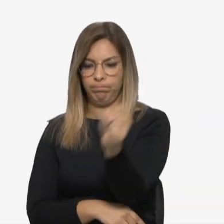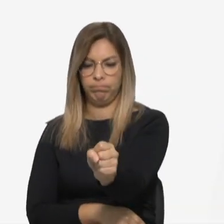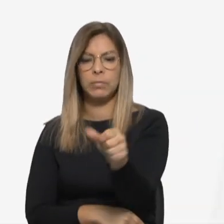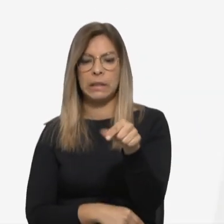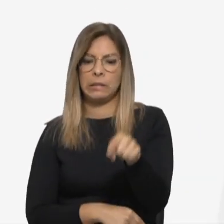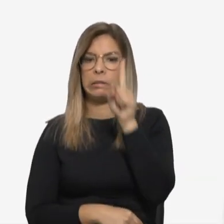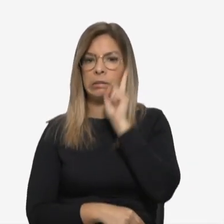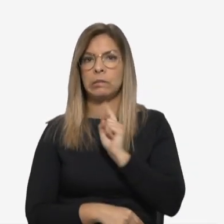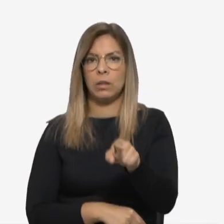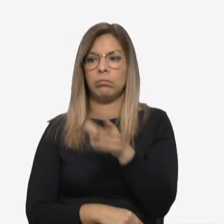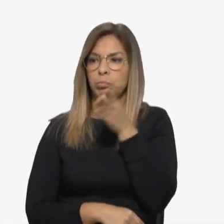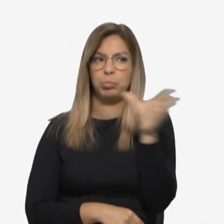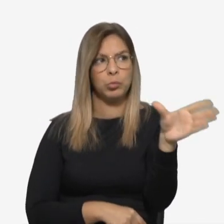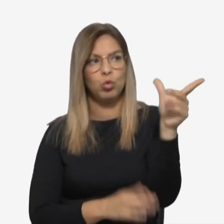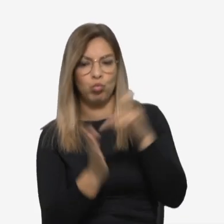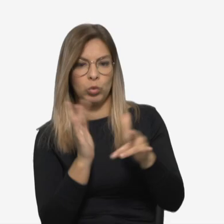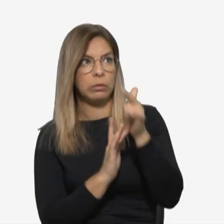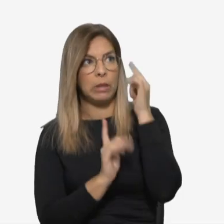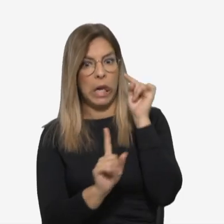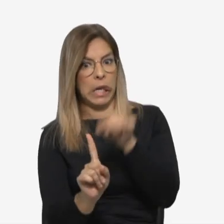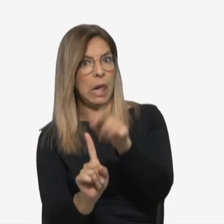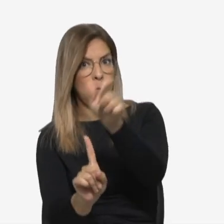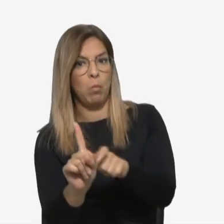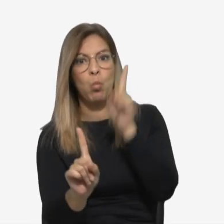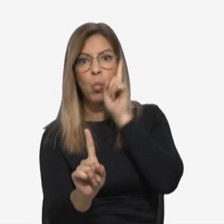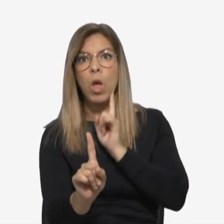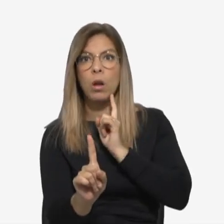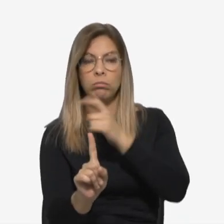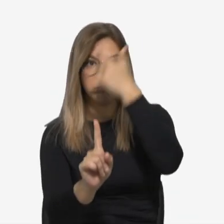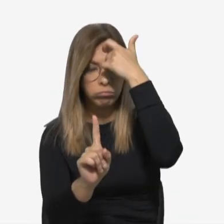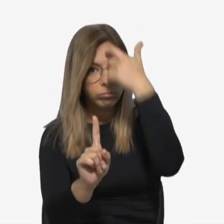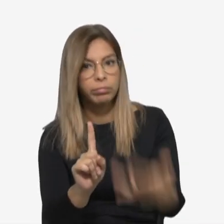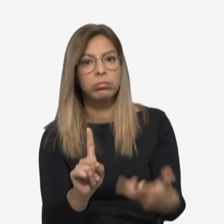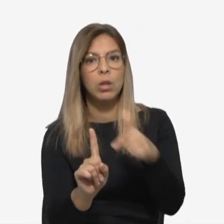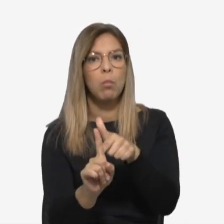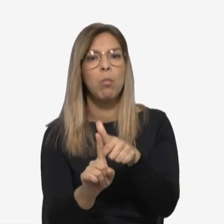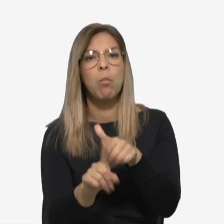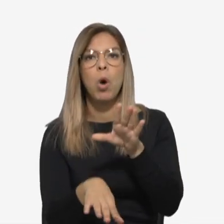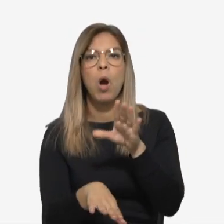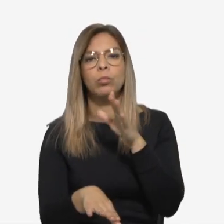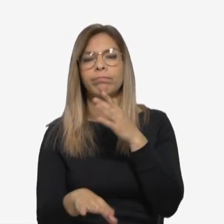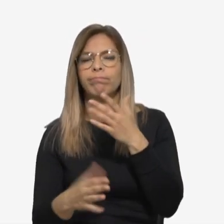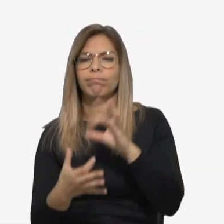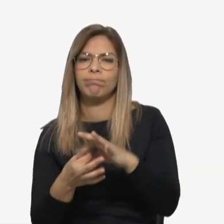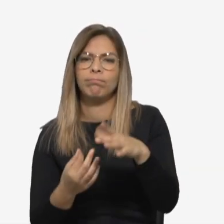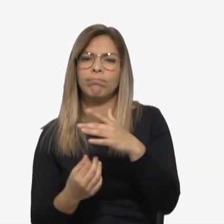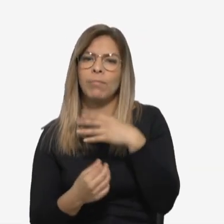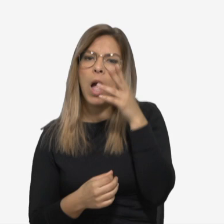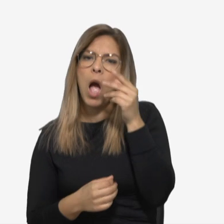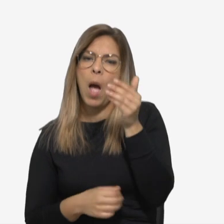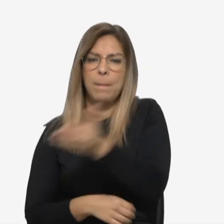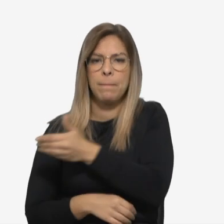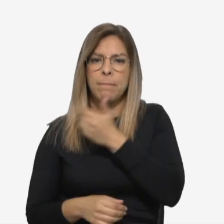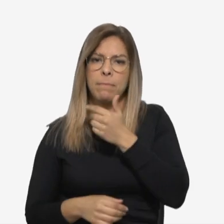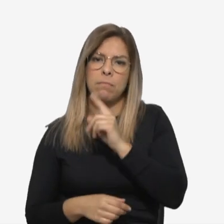disseram a Jesus: Mestre, esta mulher foi surpreendida em flagrante adultério. Na lei, Moisés